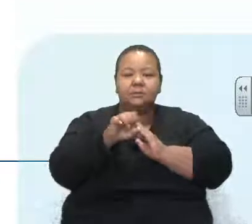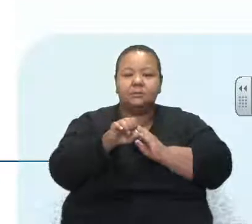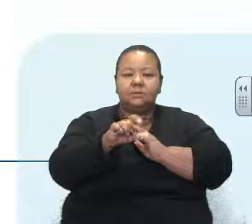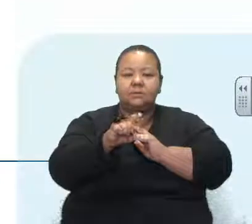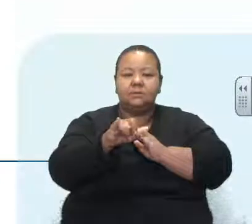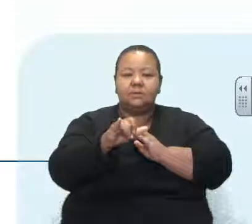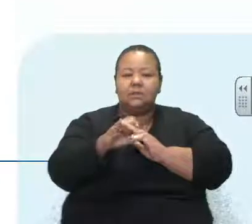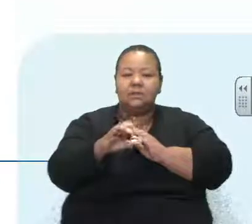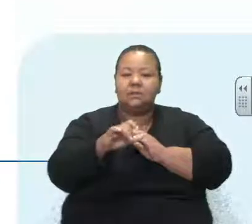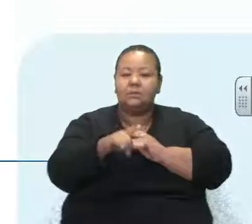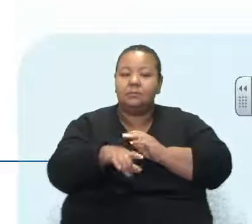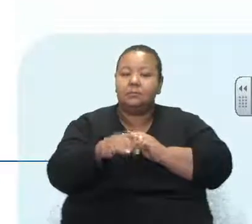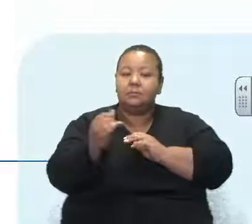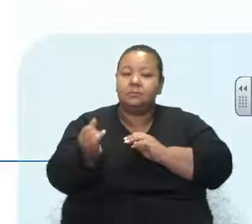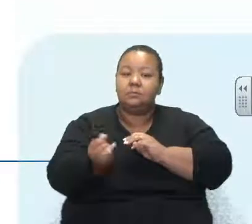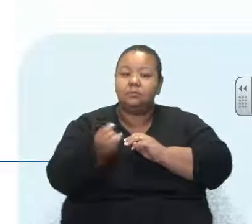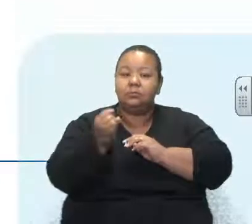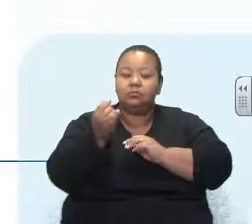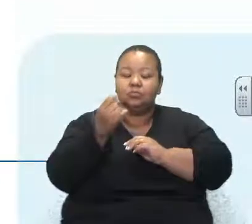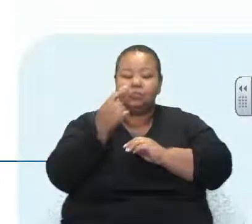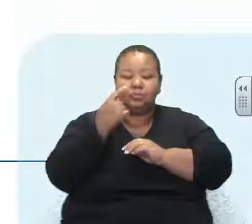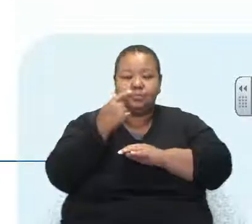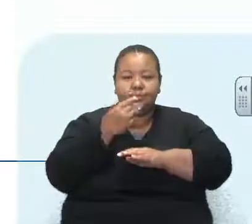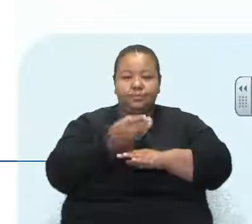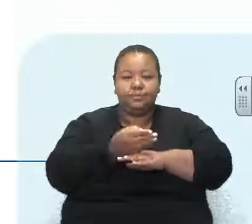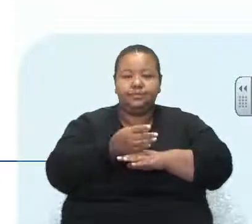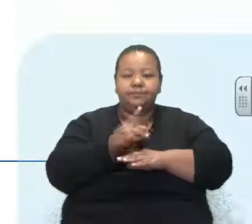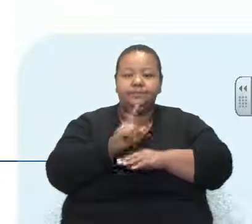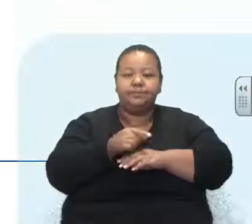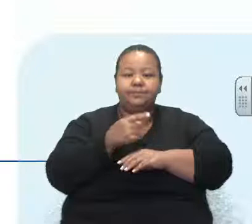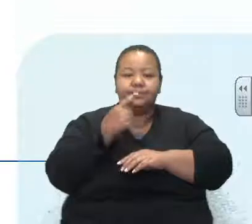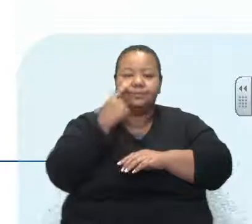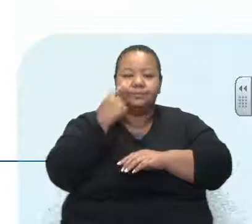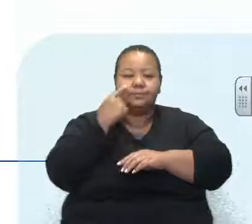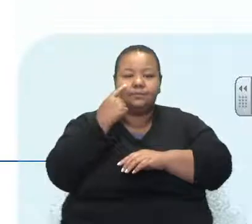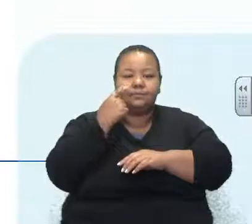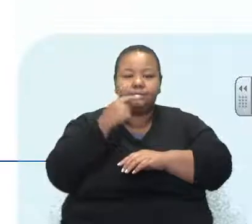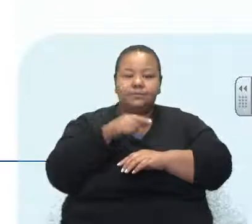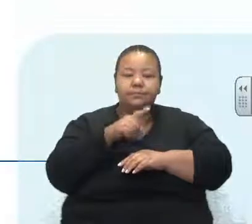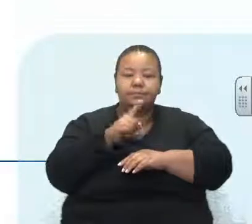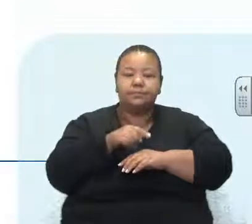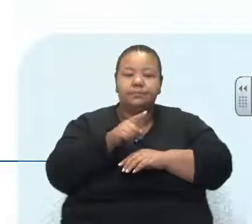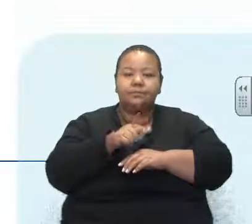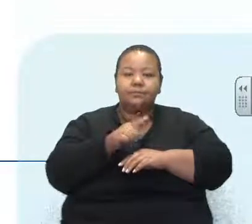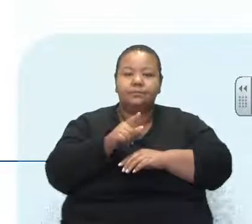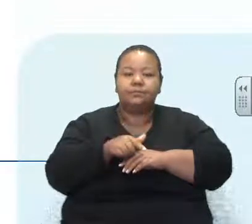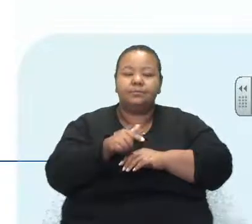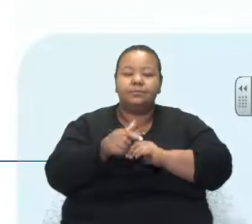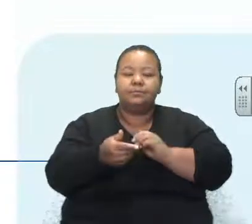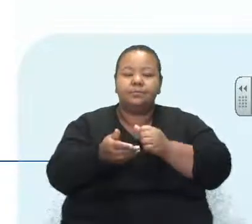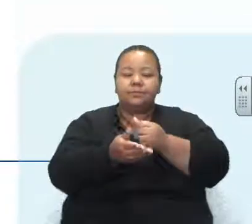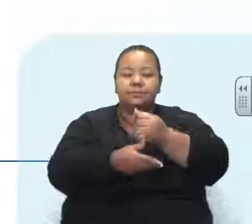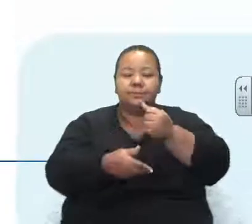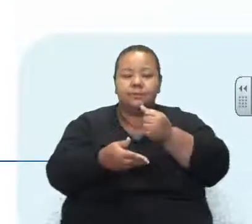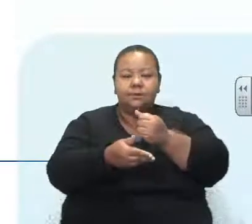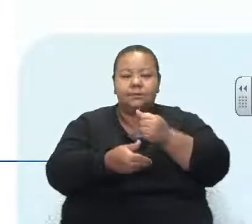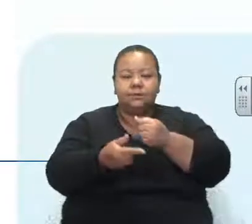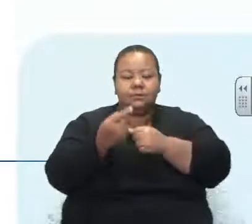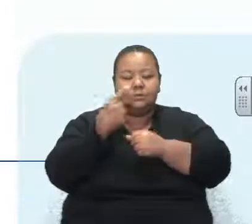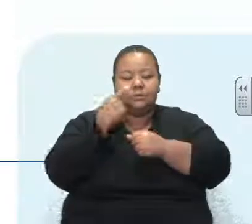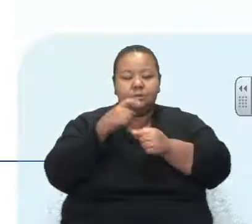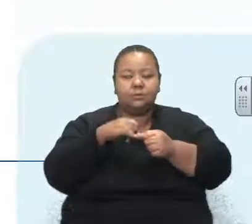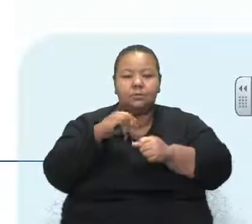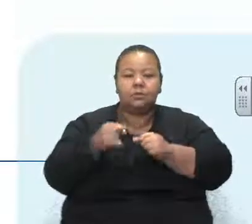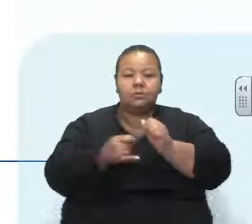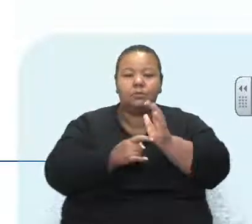Sistema Especial de Liquidação e Custódia, que ela é a nossa taxa base, né, para medir os